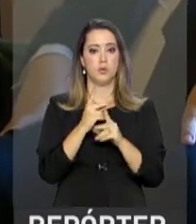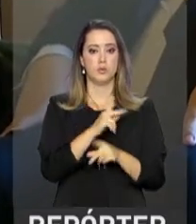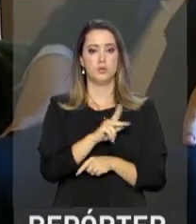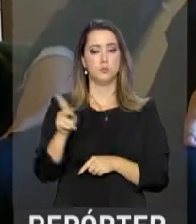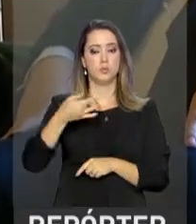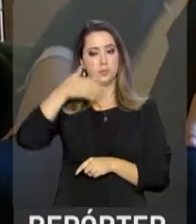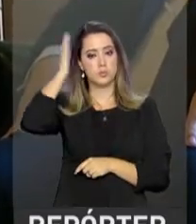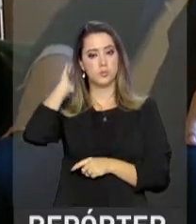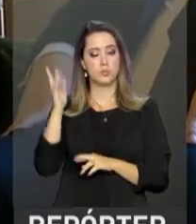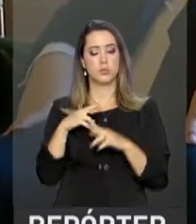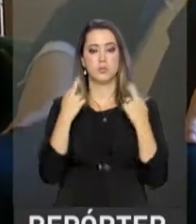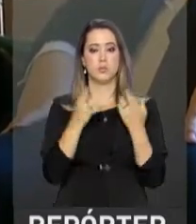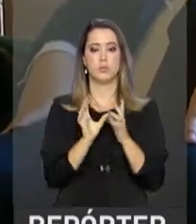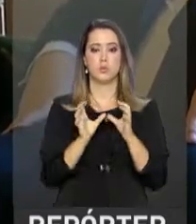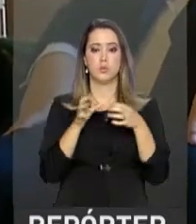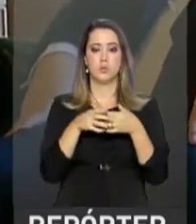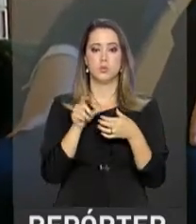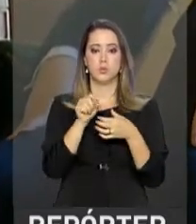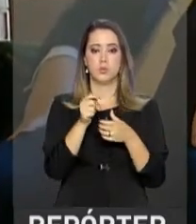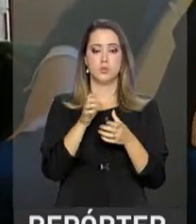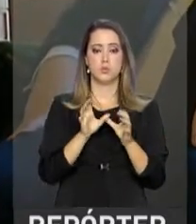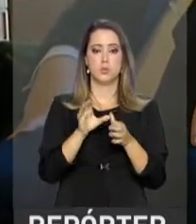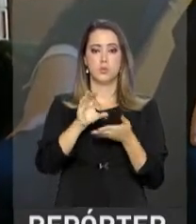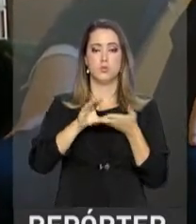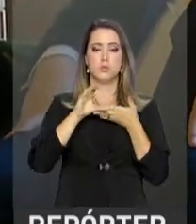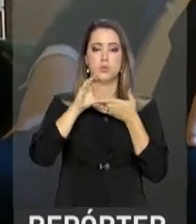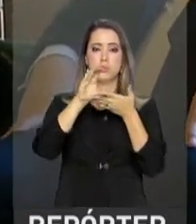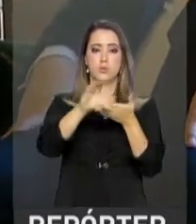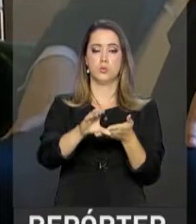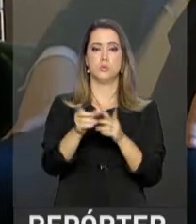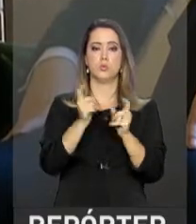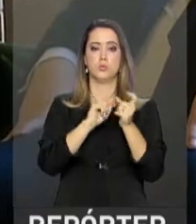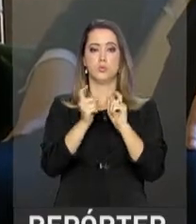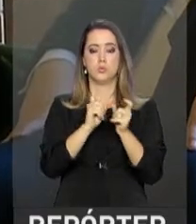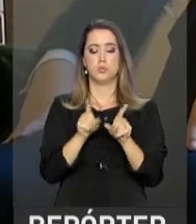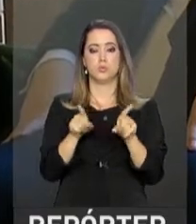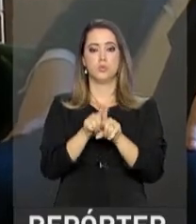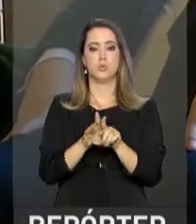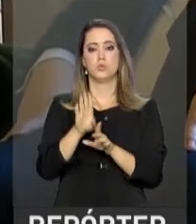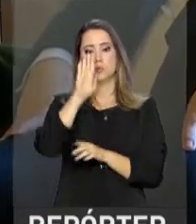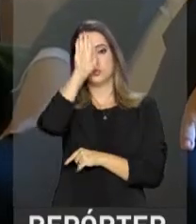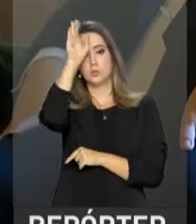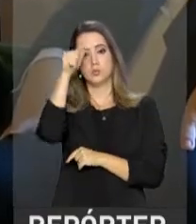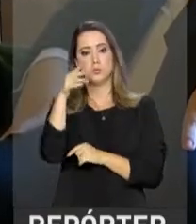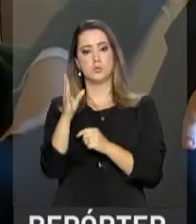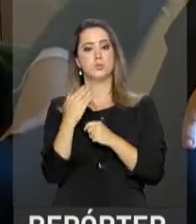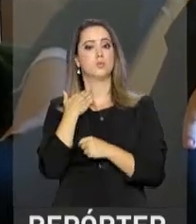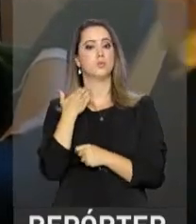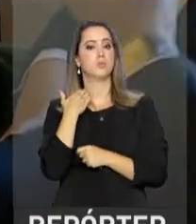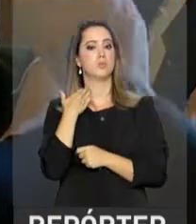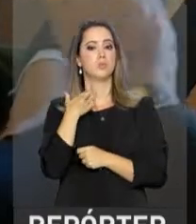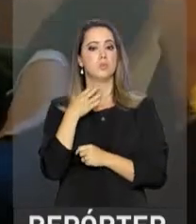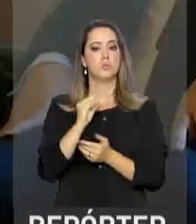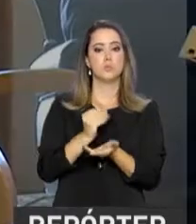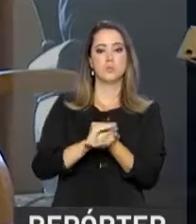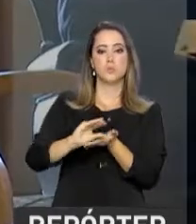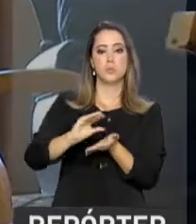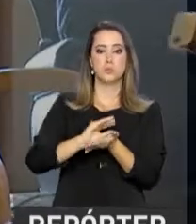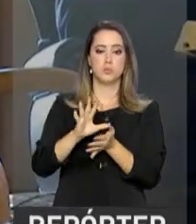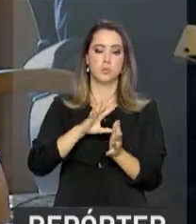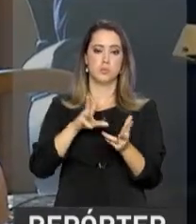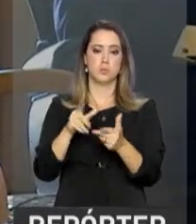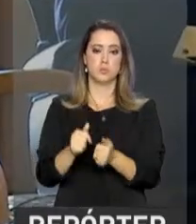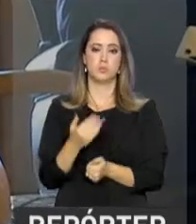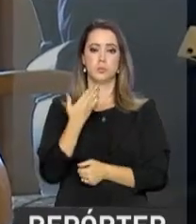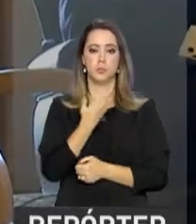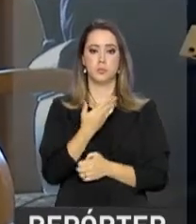com o presidente do conselho de administração do goldman sacks internacional um dos principais bancos de investimento do mundo josé